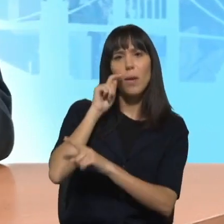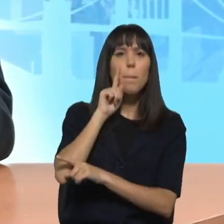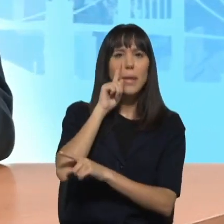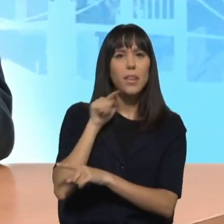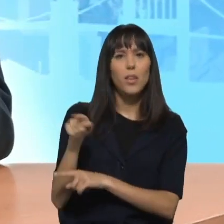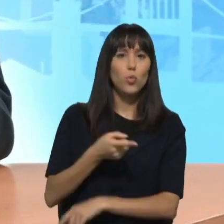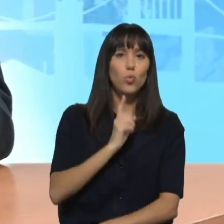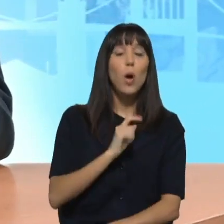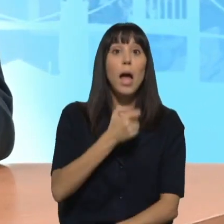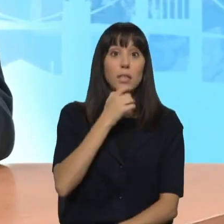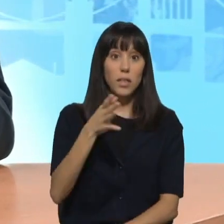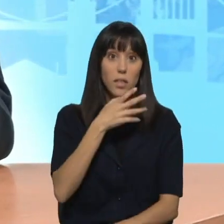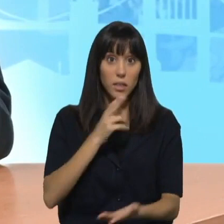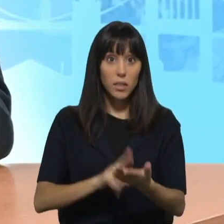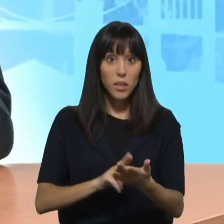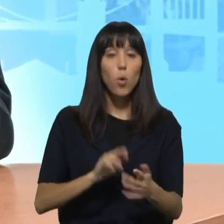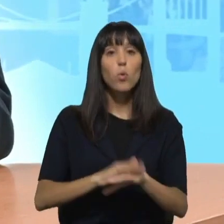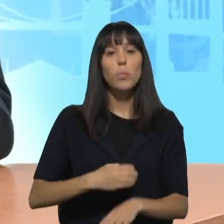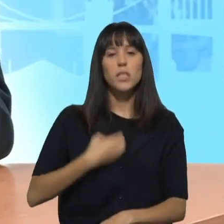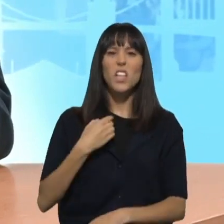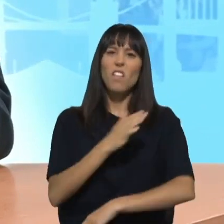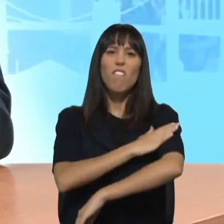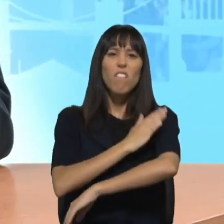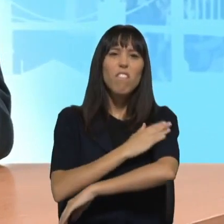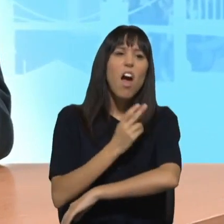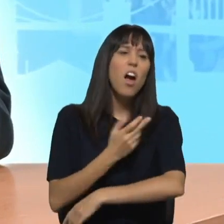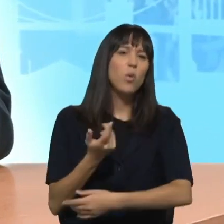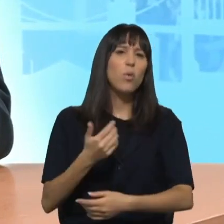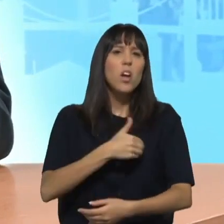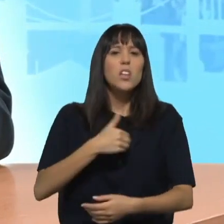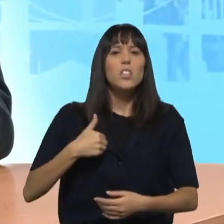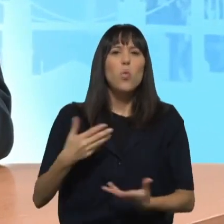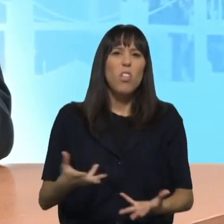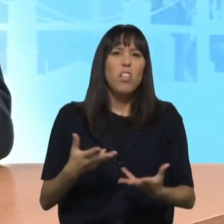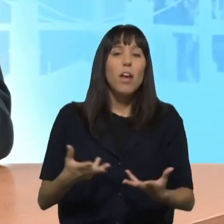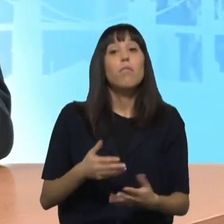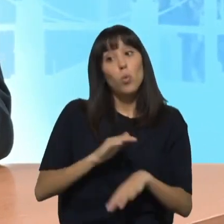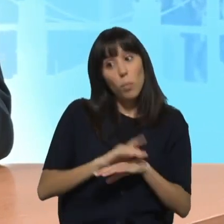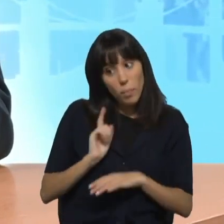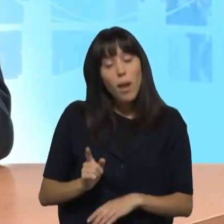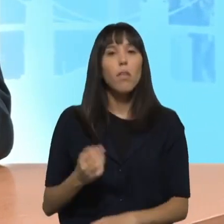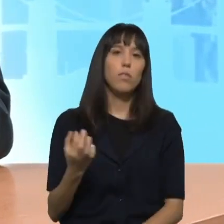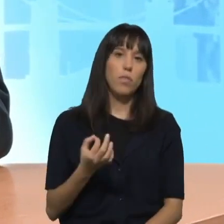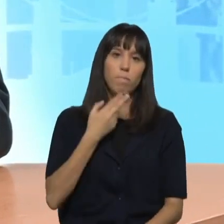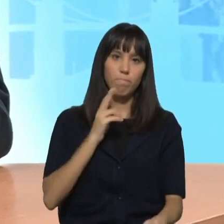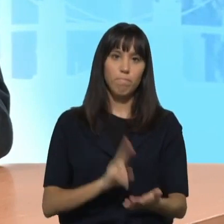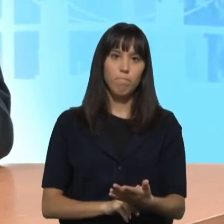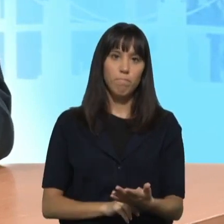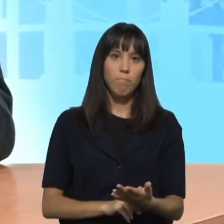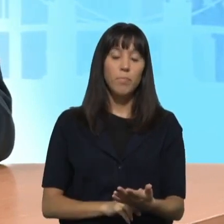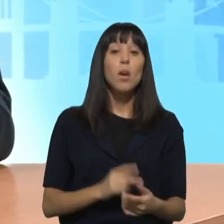se ele disse que a razão é porque estava-se a sentir fraco e com saúde frágil, é essa a razão, de facto, verdadeira. Ele